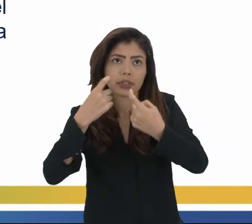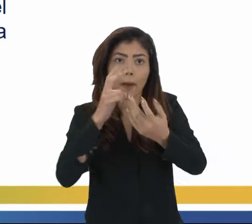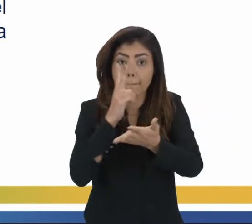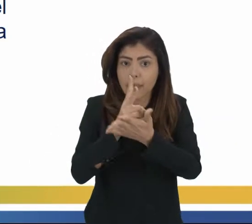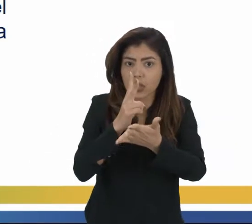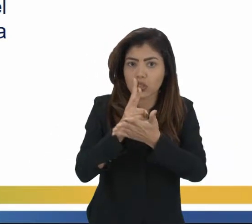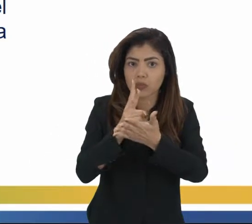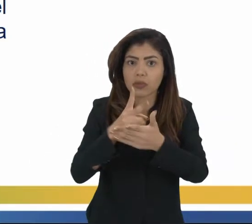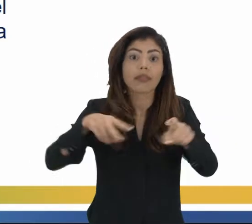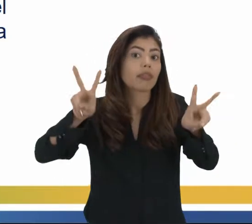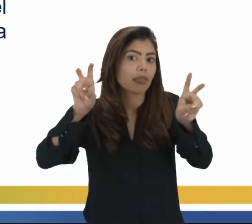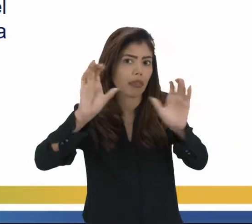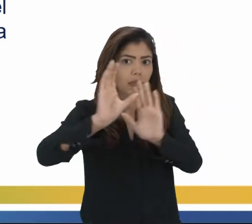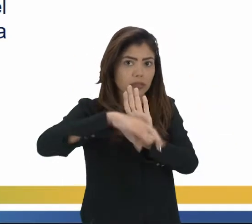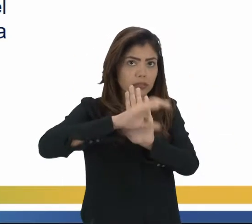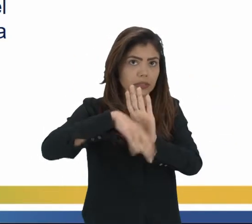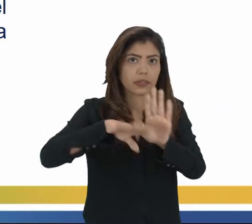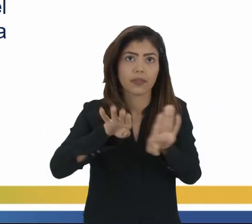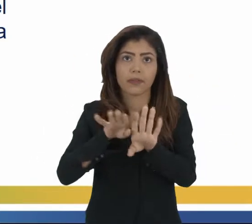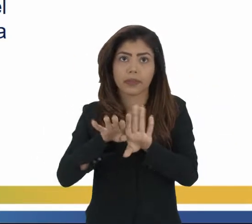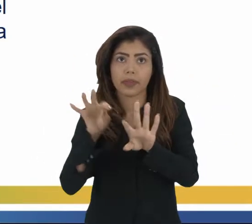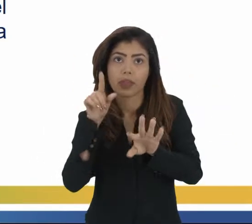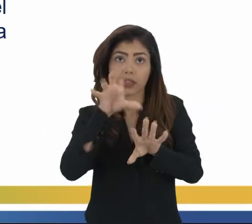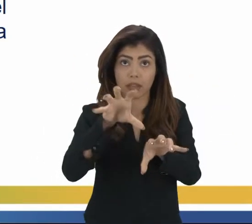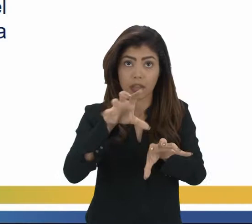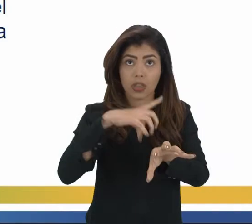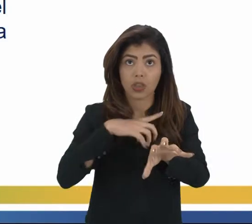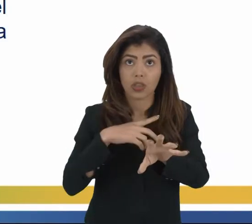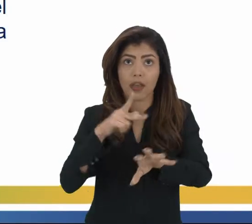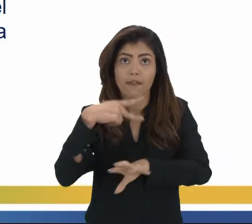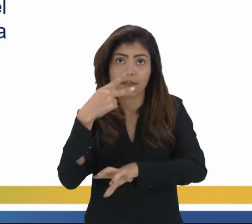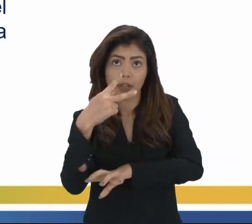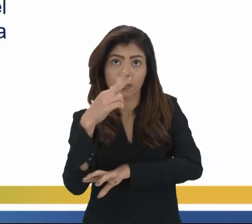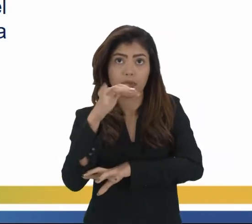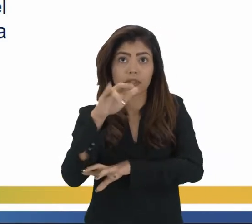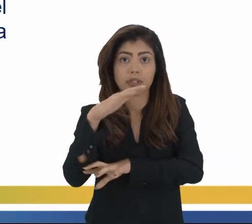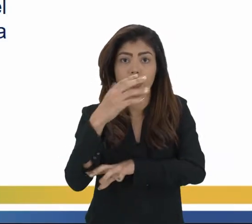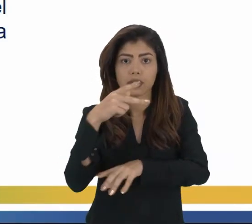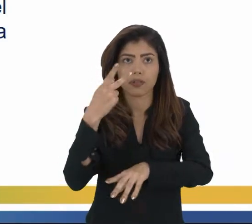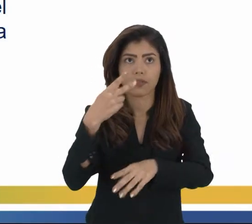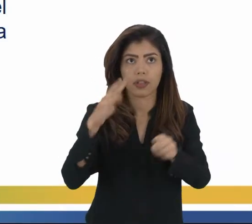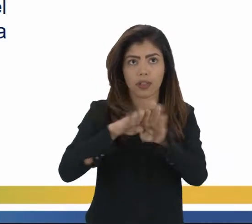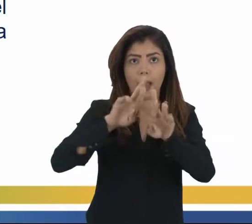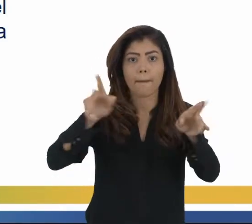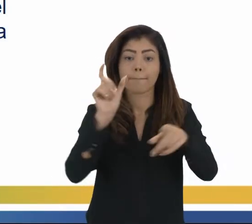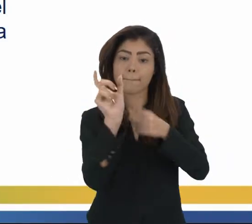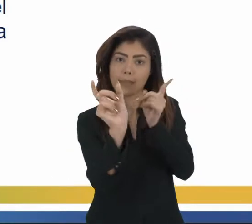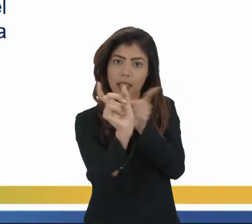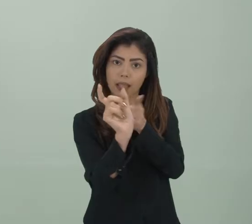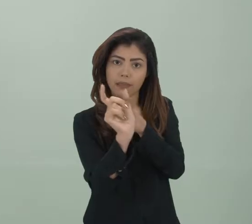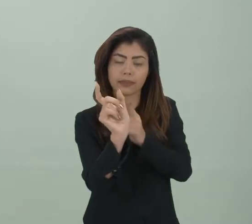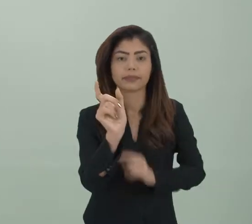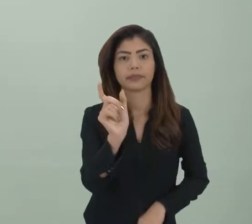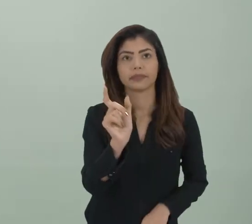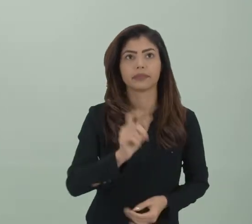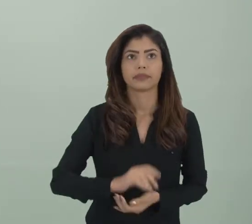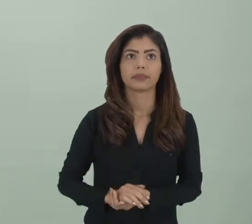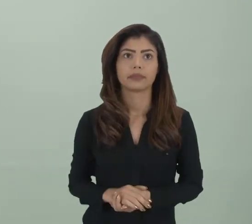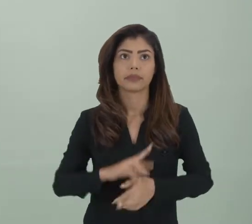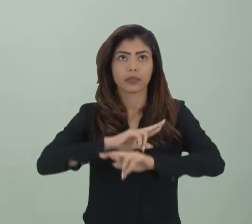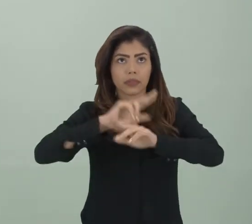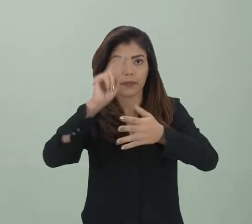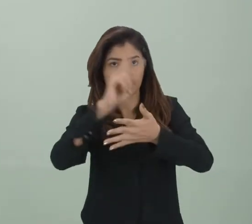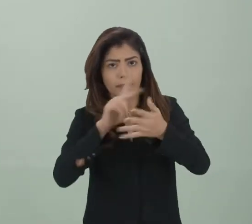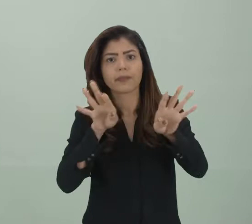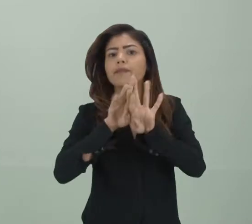mismo concepto o tienen distintas pronunciaciones para la mesma palavra. A variação